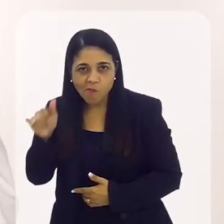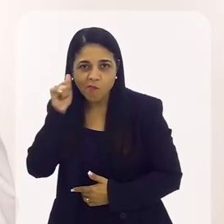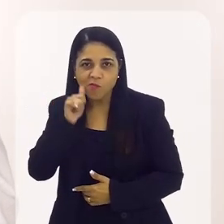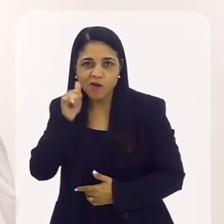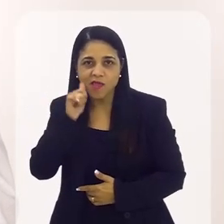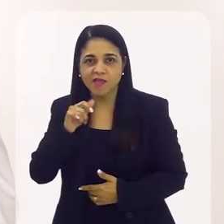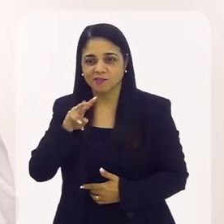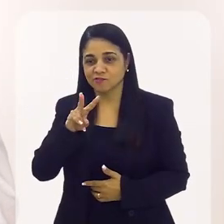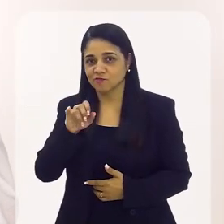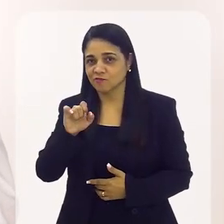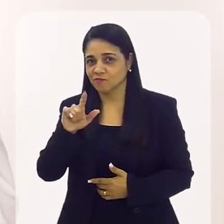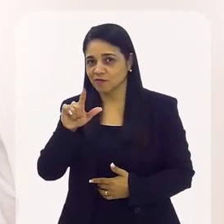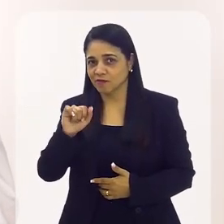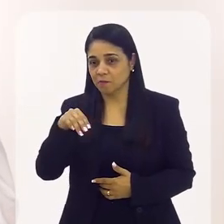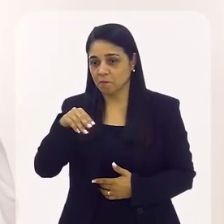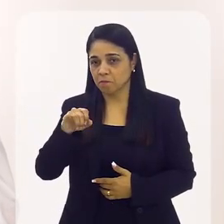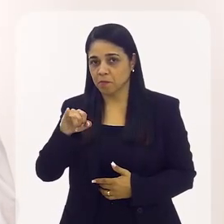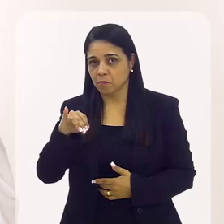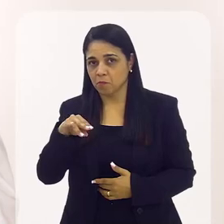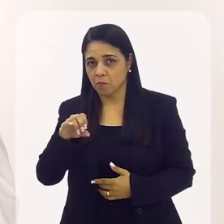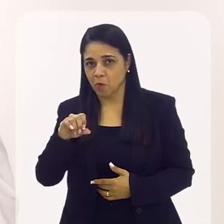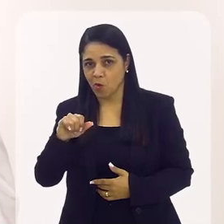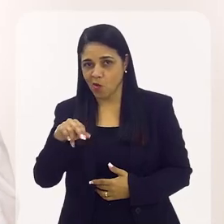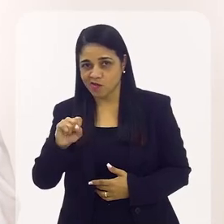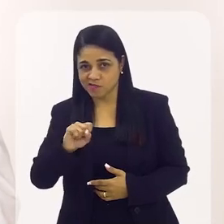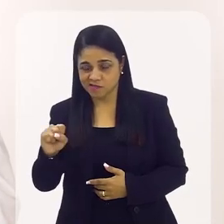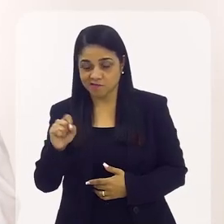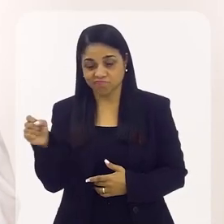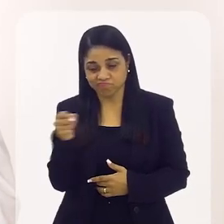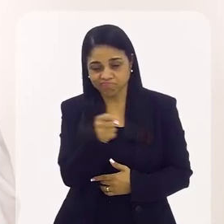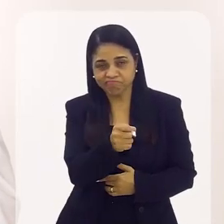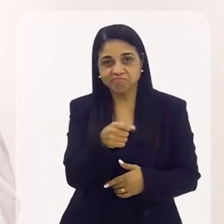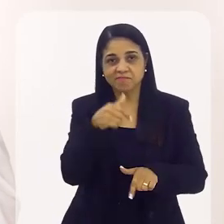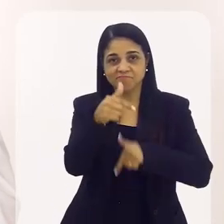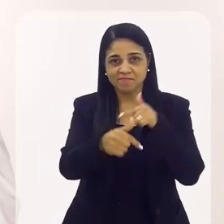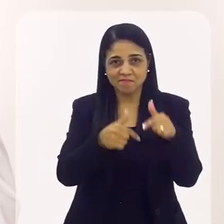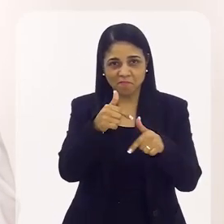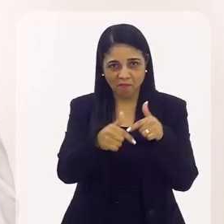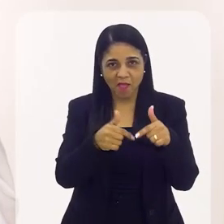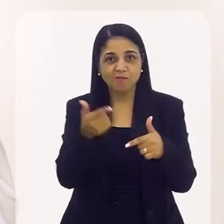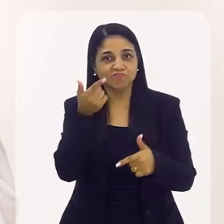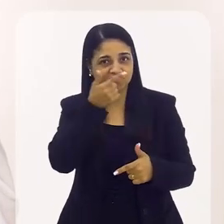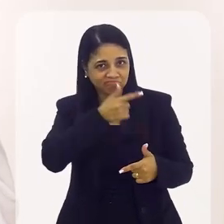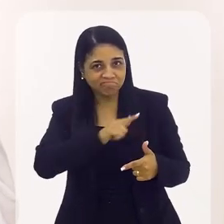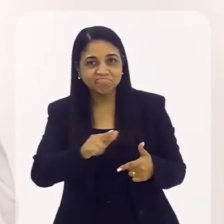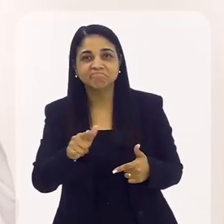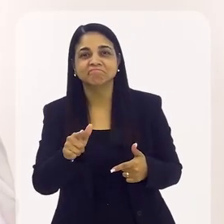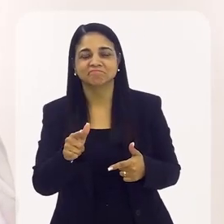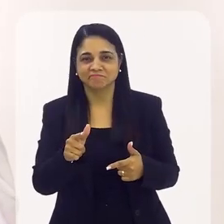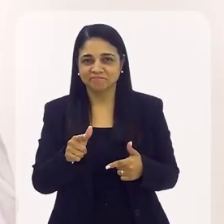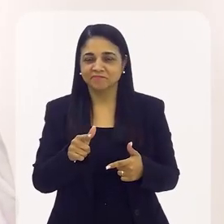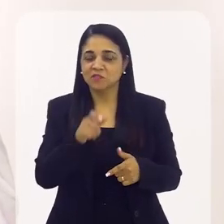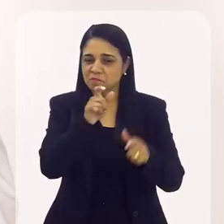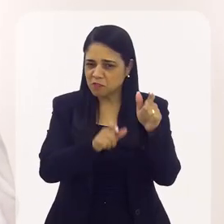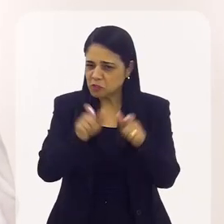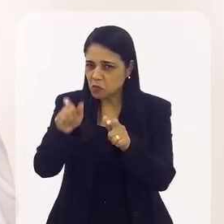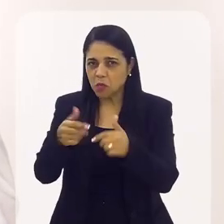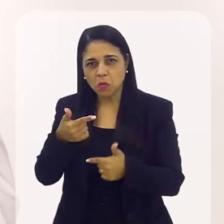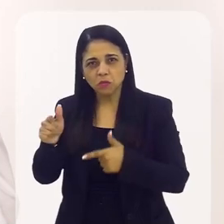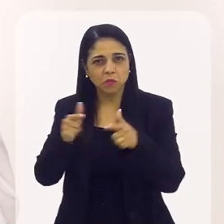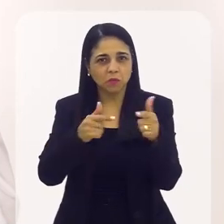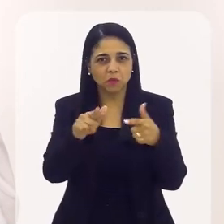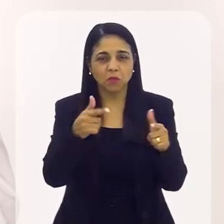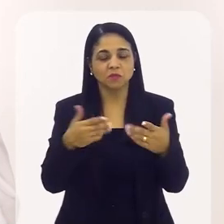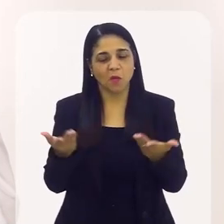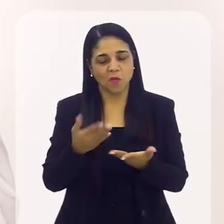da Vila Mimosa e capacitá-las para o mercado de trabalho e outras pessoas também. Então, hoje estou tendo